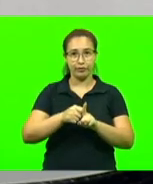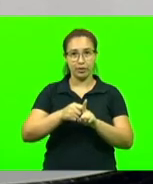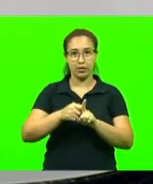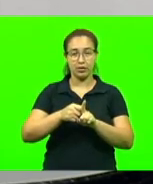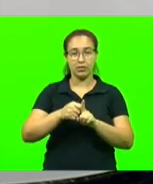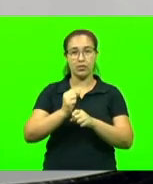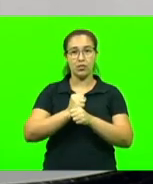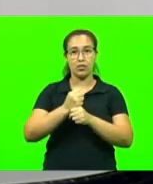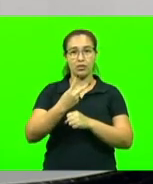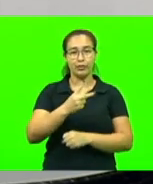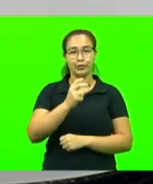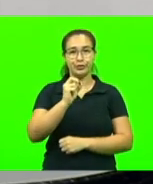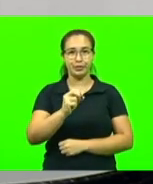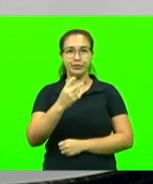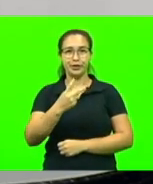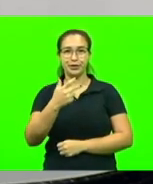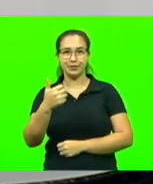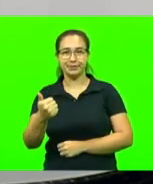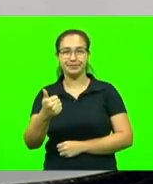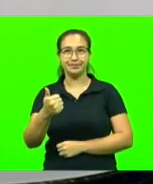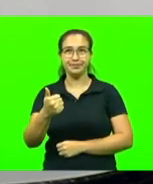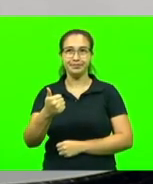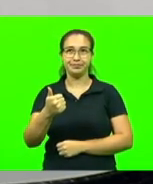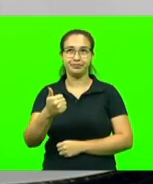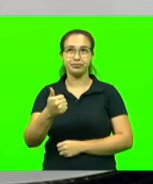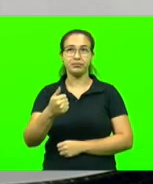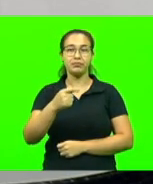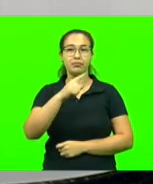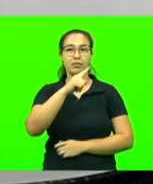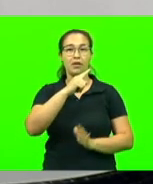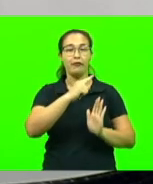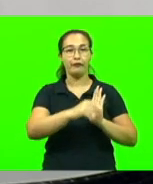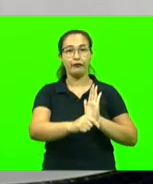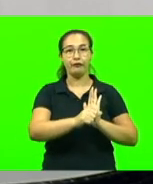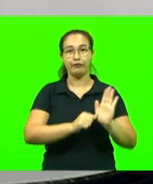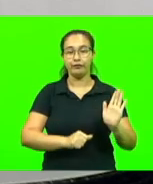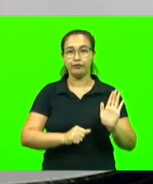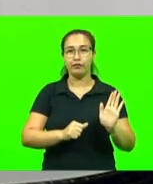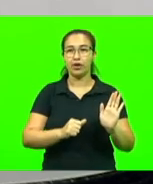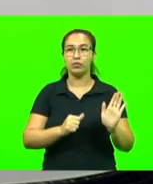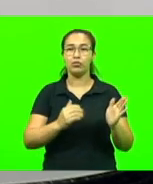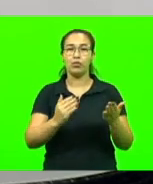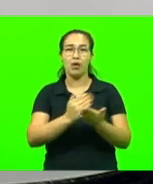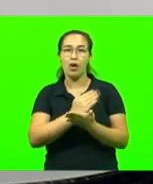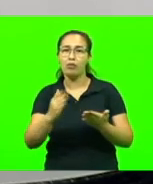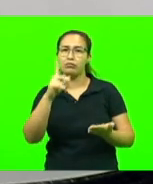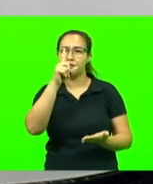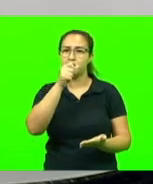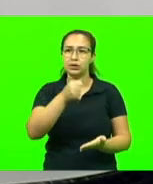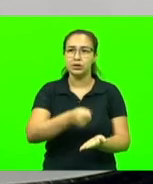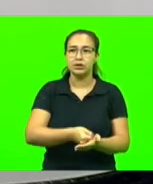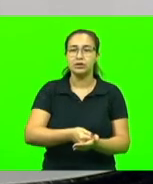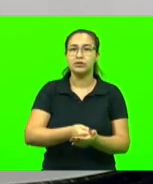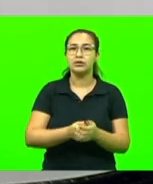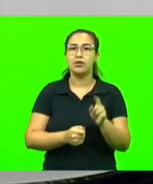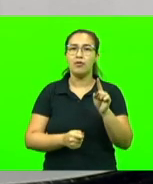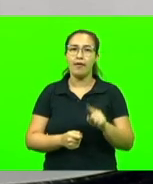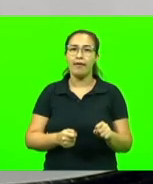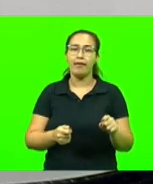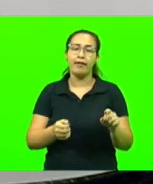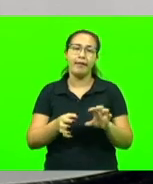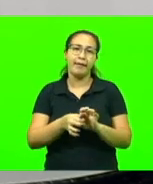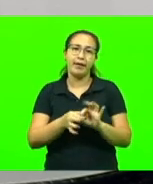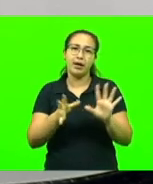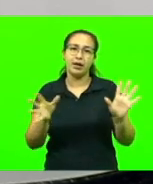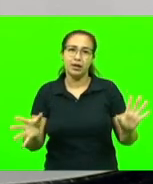pretérito, e que provocou o veto parcial de algumas medidas que tratavam da questão de concessão de